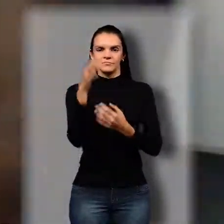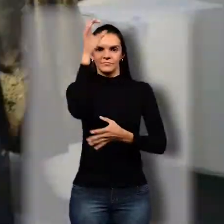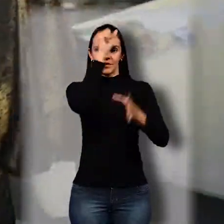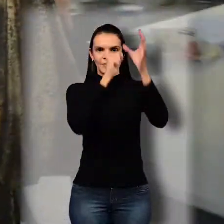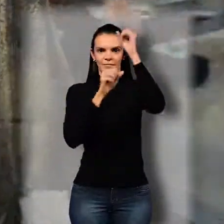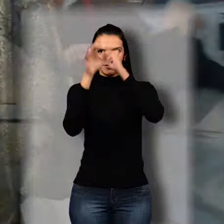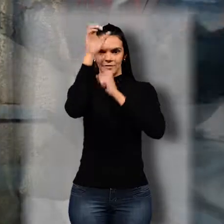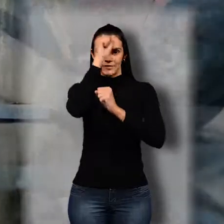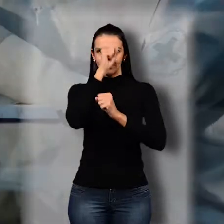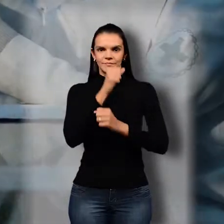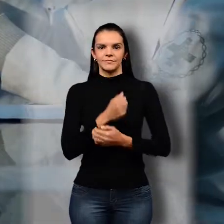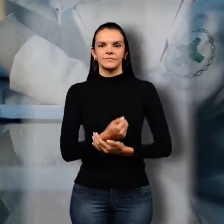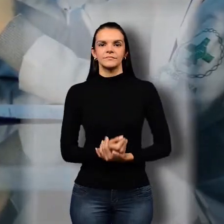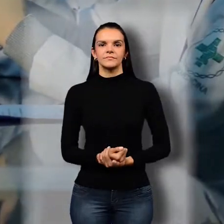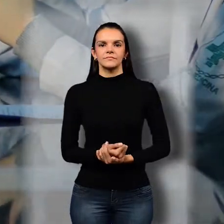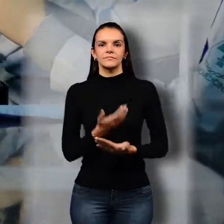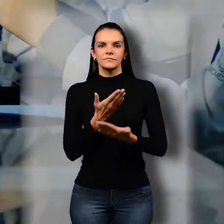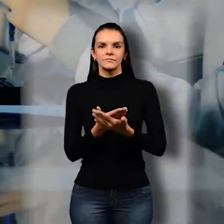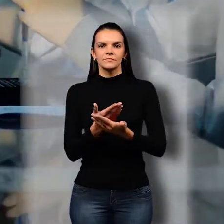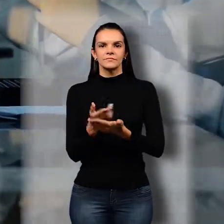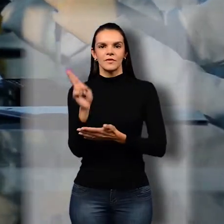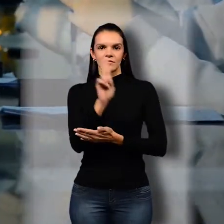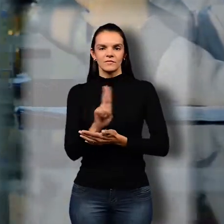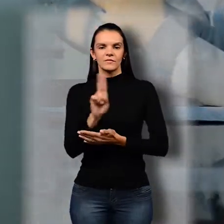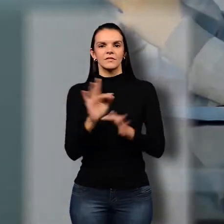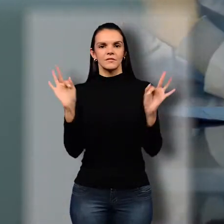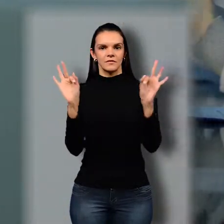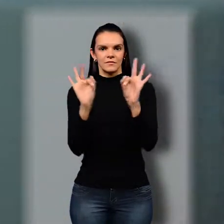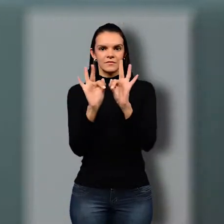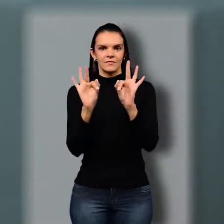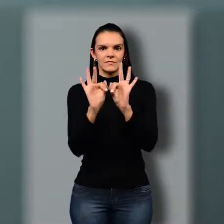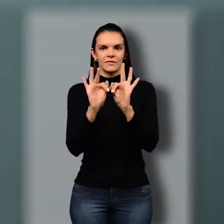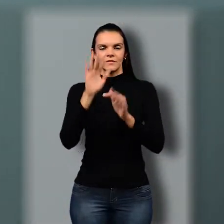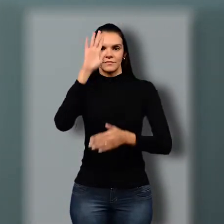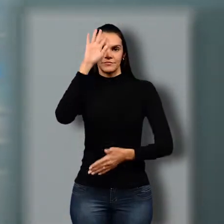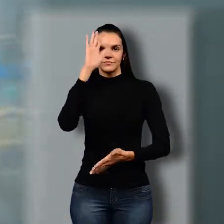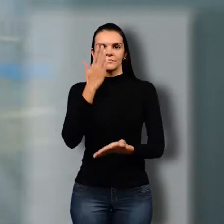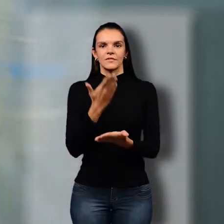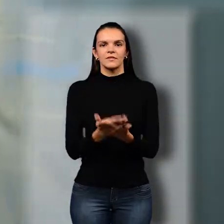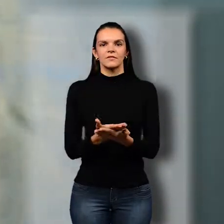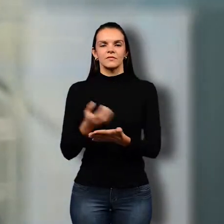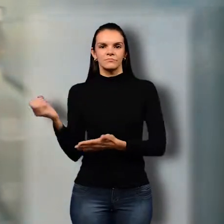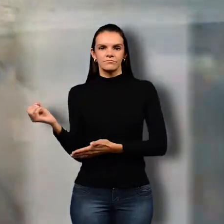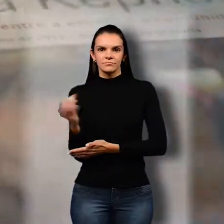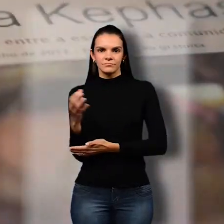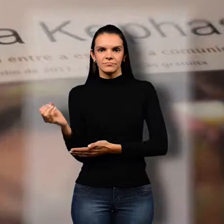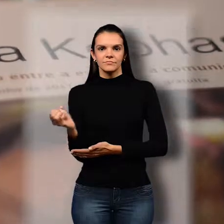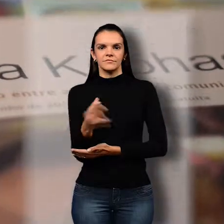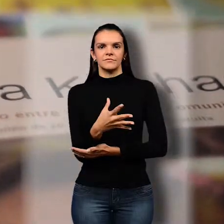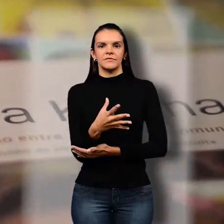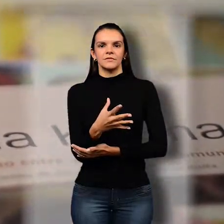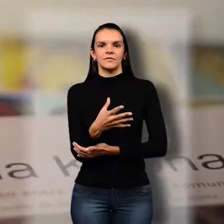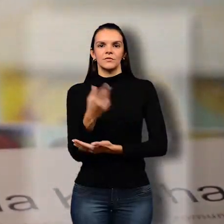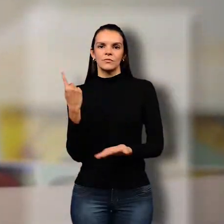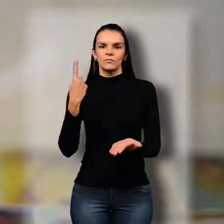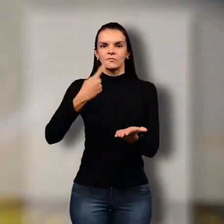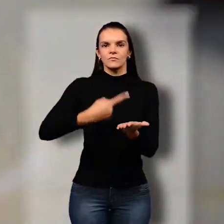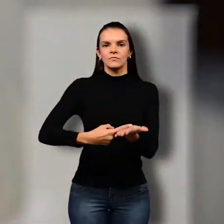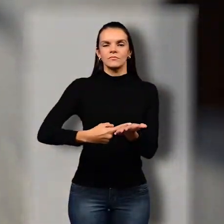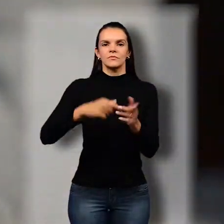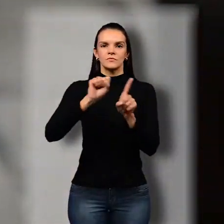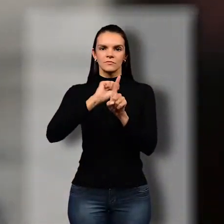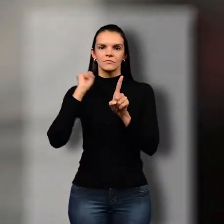aprender. A Universidade FEVALE acredita que inovação, compromisso